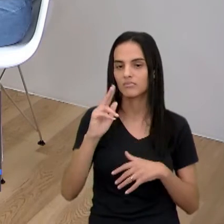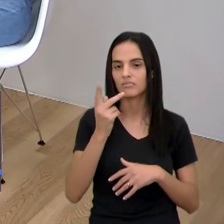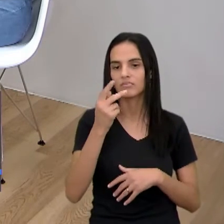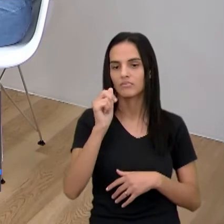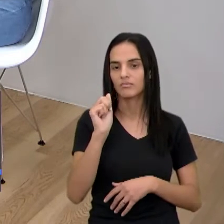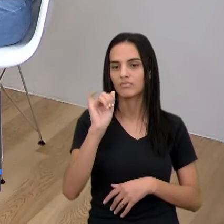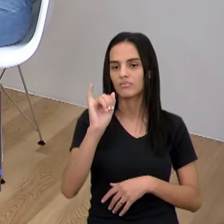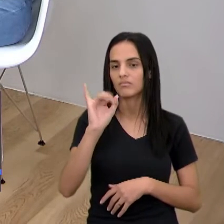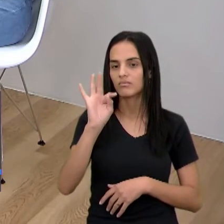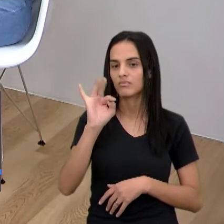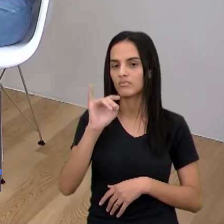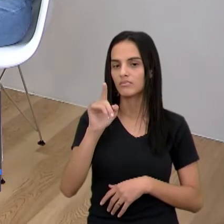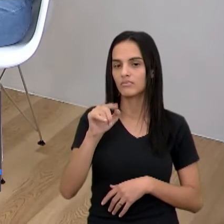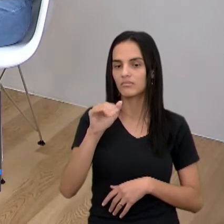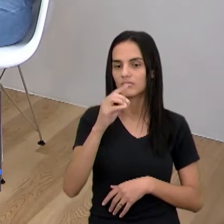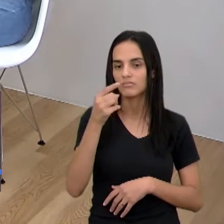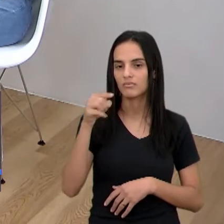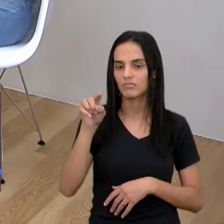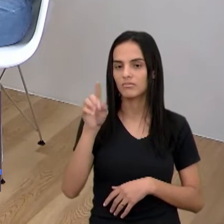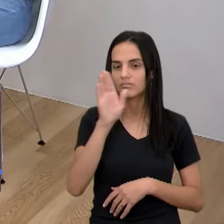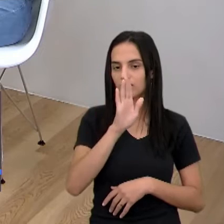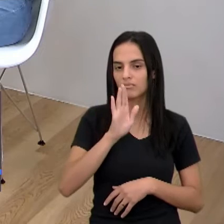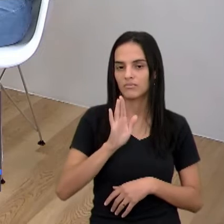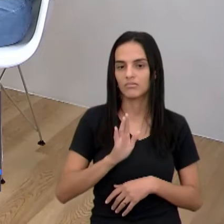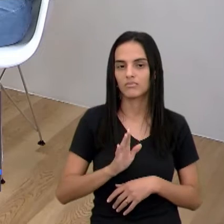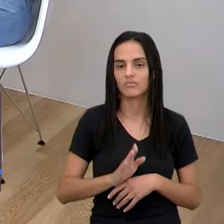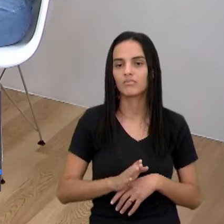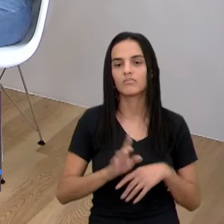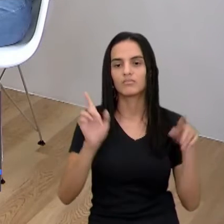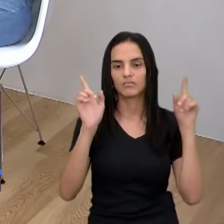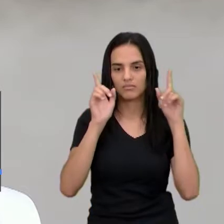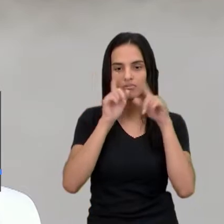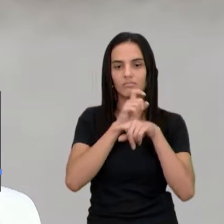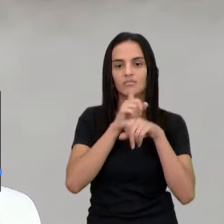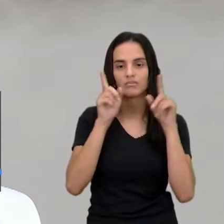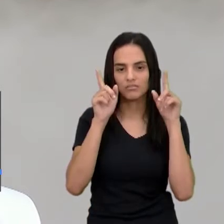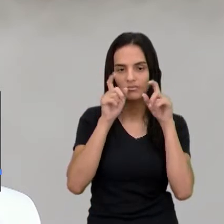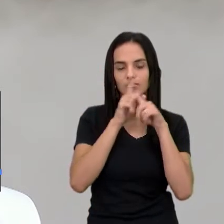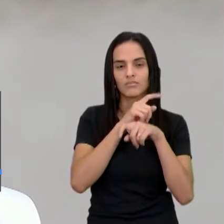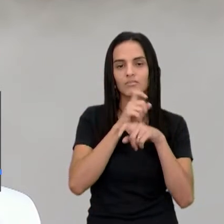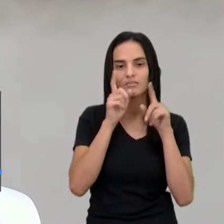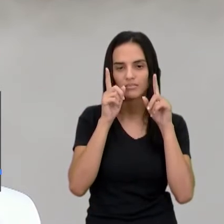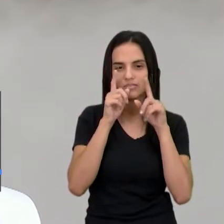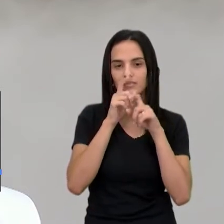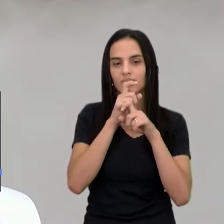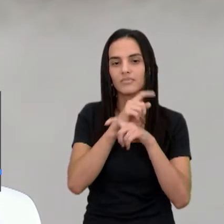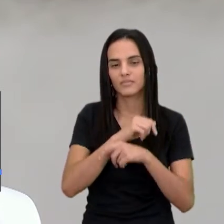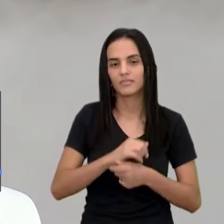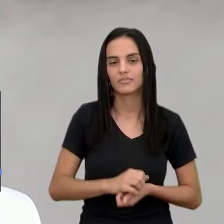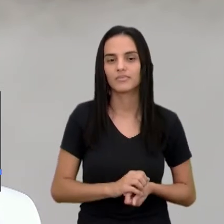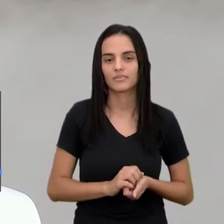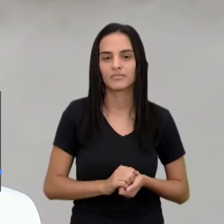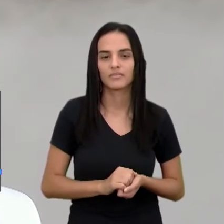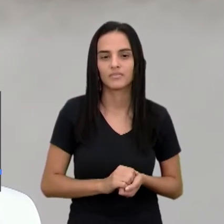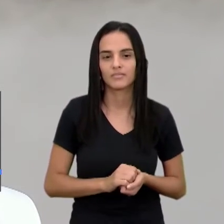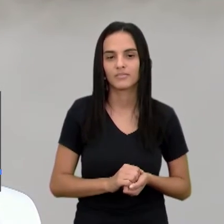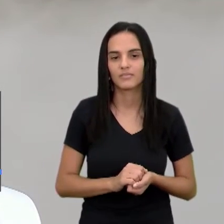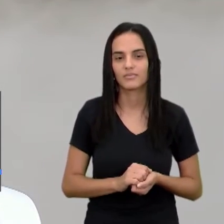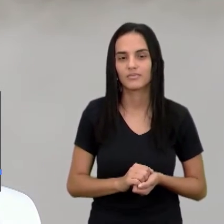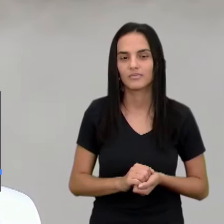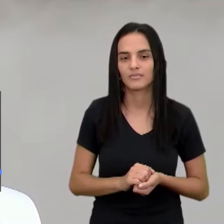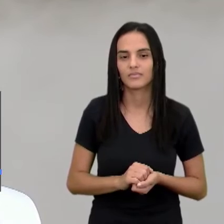Brasil? Ou é muito difícil essa? Não, essa daí você pegou pesado, né, Gui? Você pegou